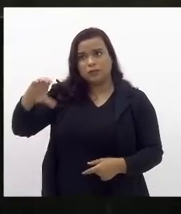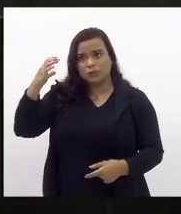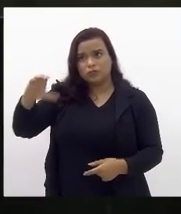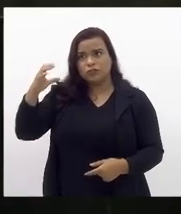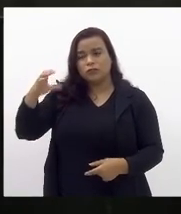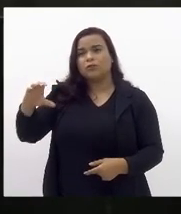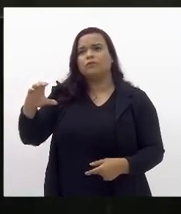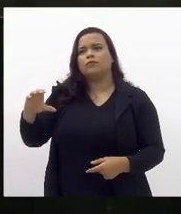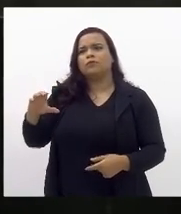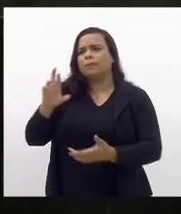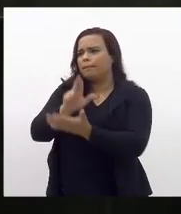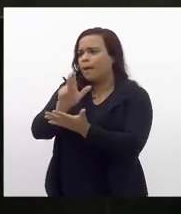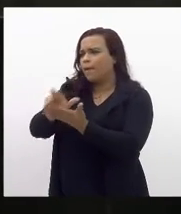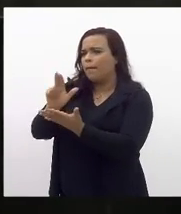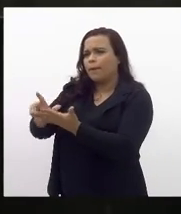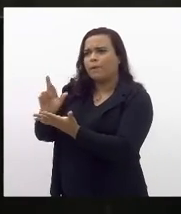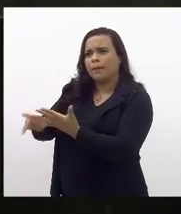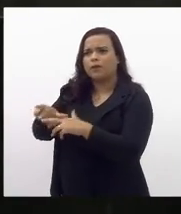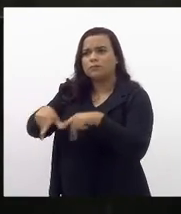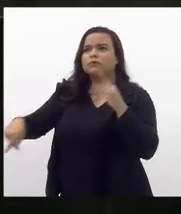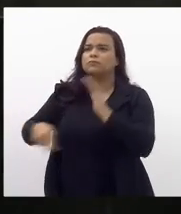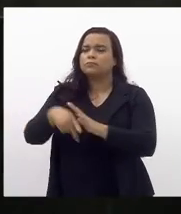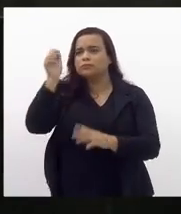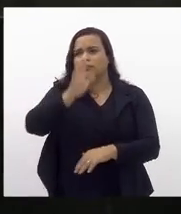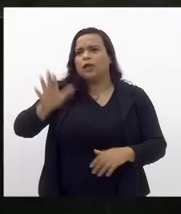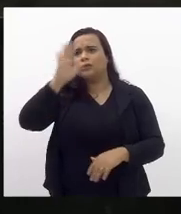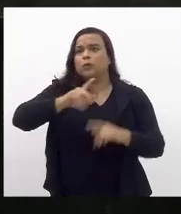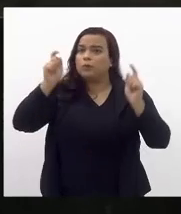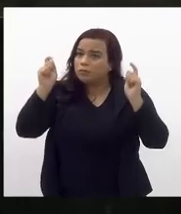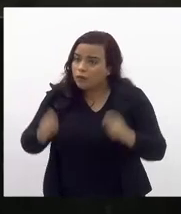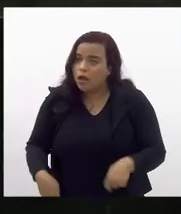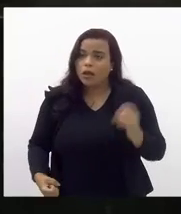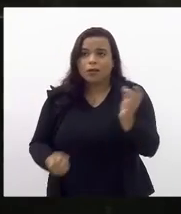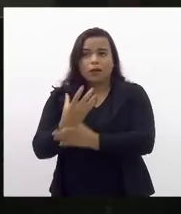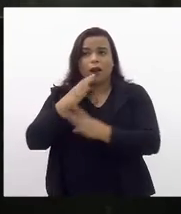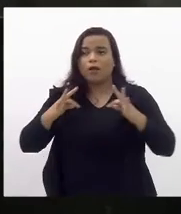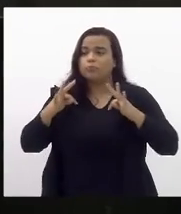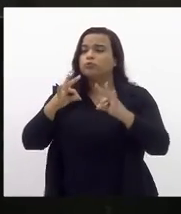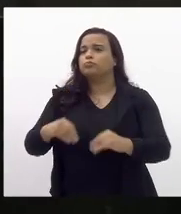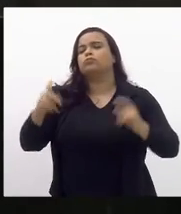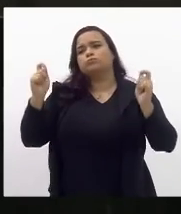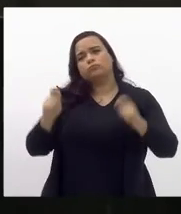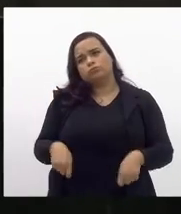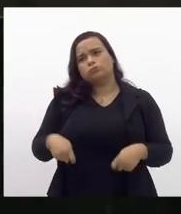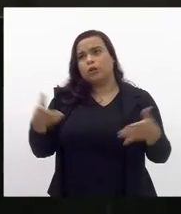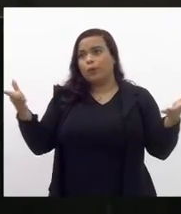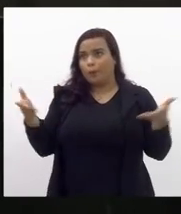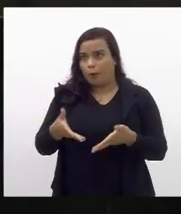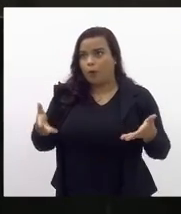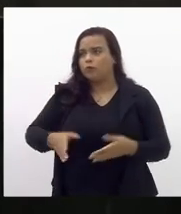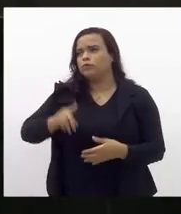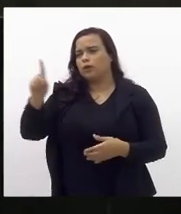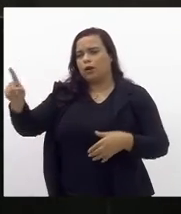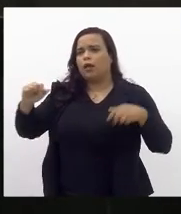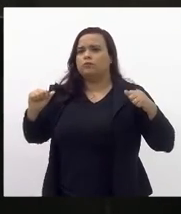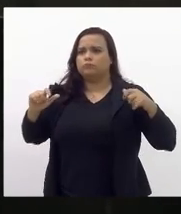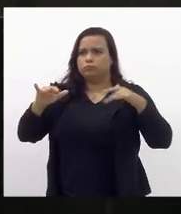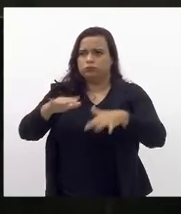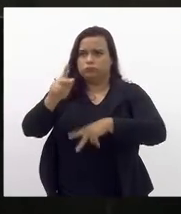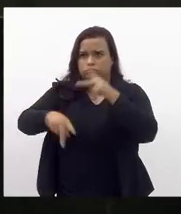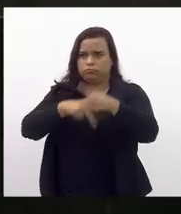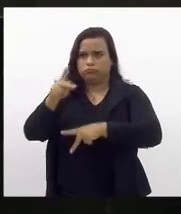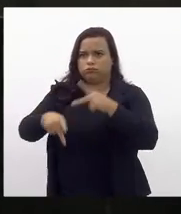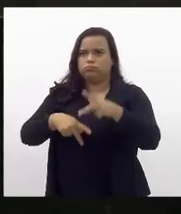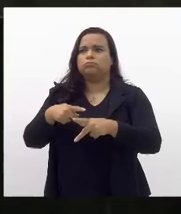mais diversificado de todo o Brasil. Então, assim, nós temos tudo o que nós precisamos, e hoje, durante a audiência, alguns dados nos chamaram